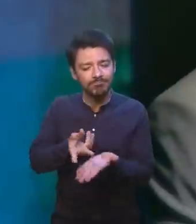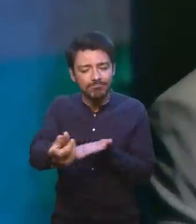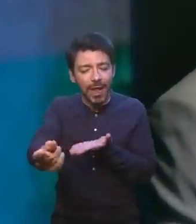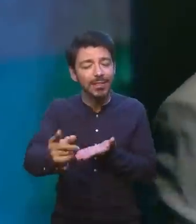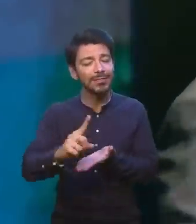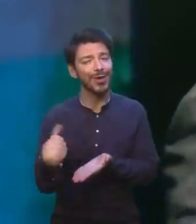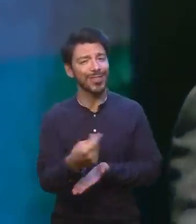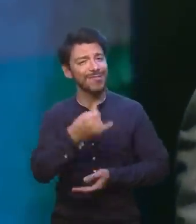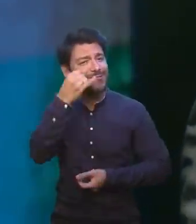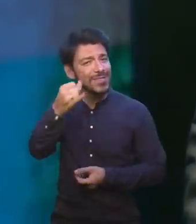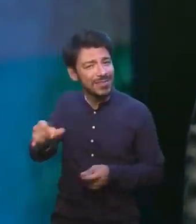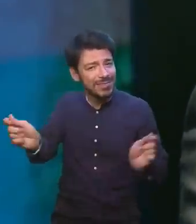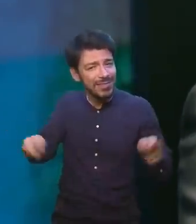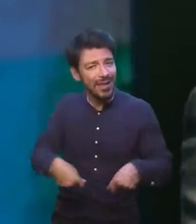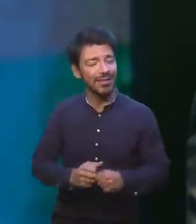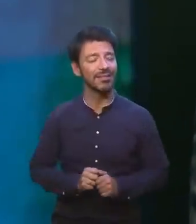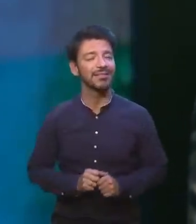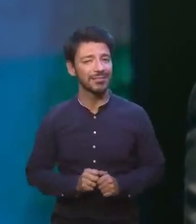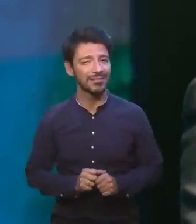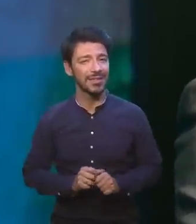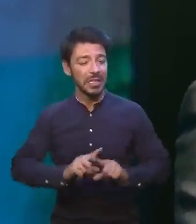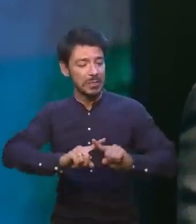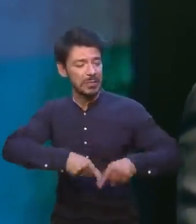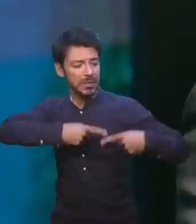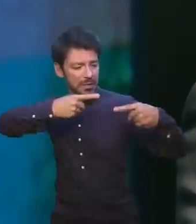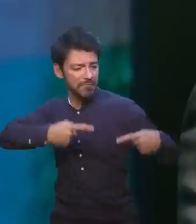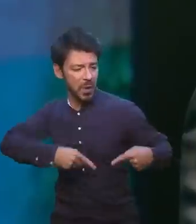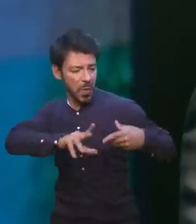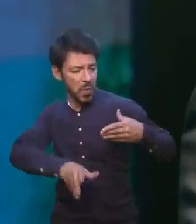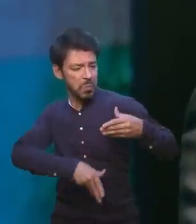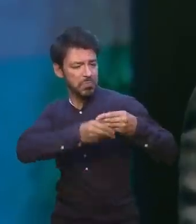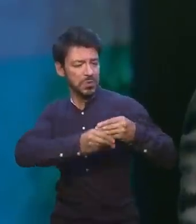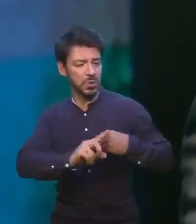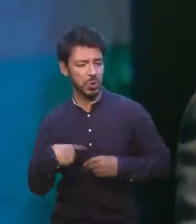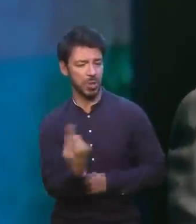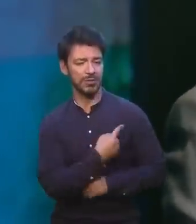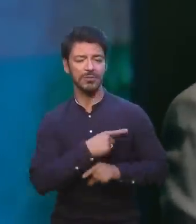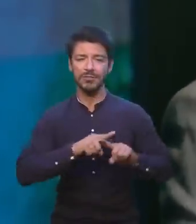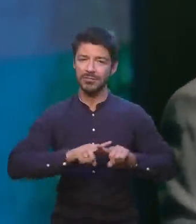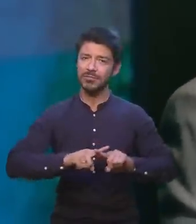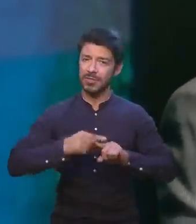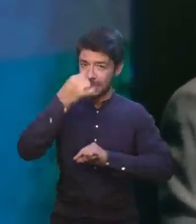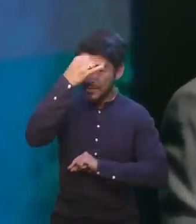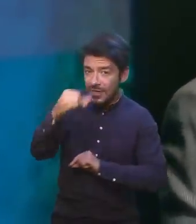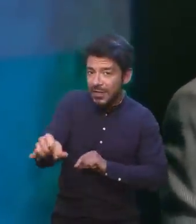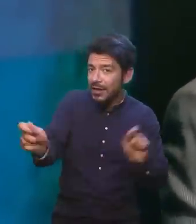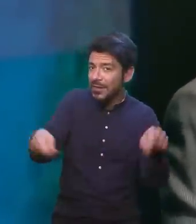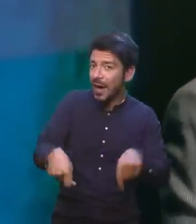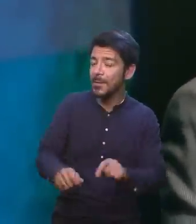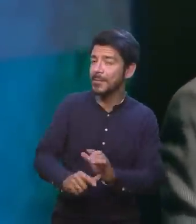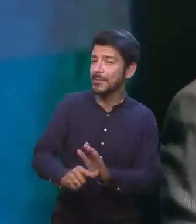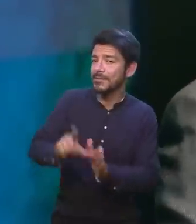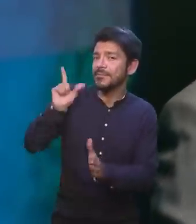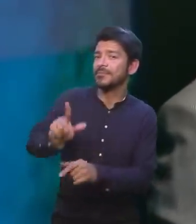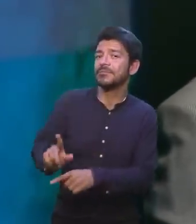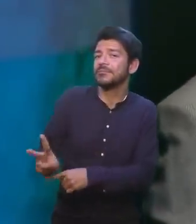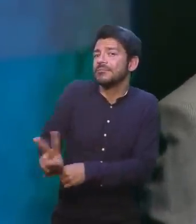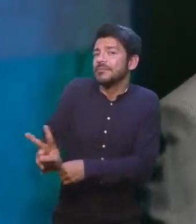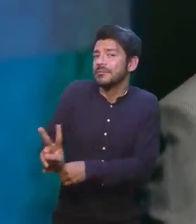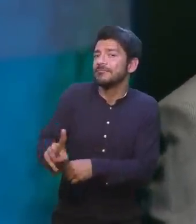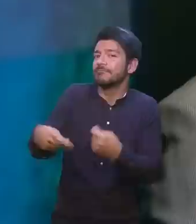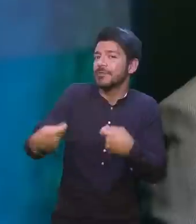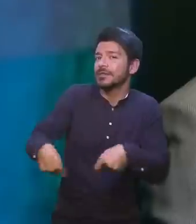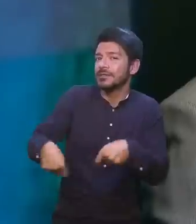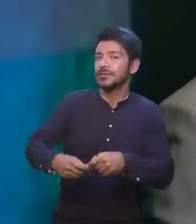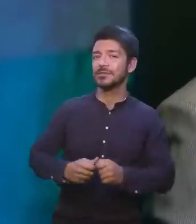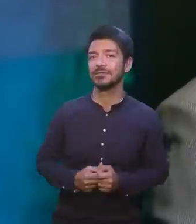evitar. Desafios adicionais que nós poderíamos evitar com mais vigilância e cuidado. Cuidados